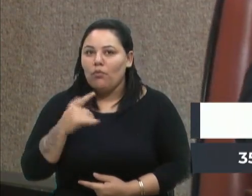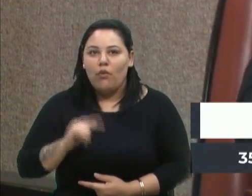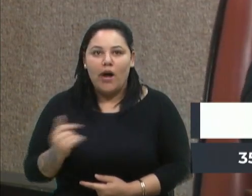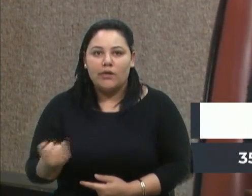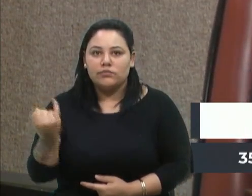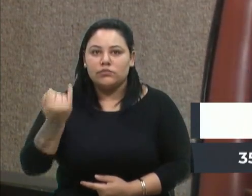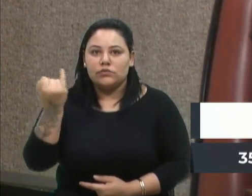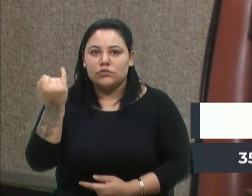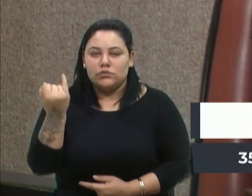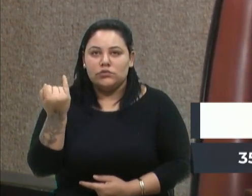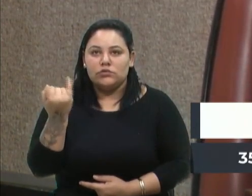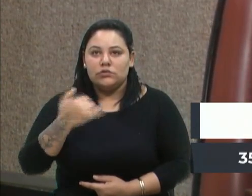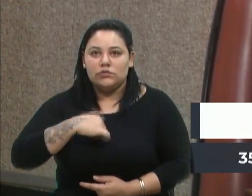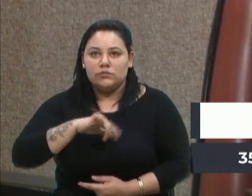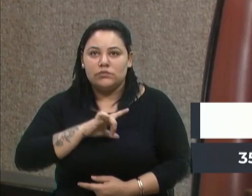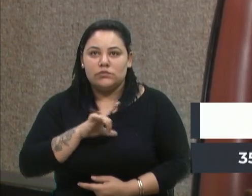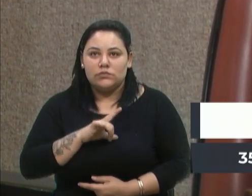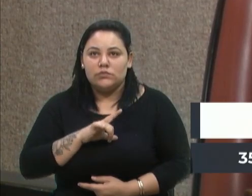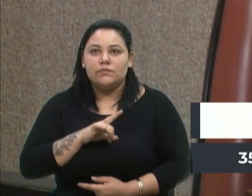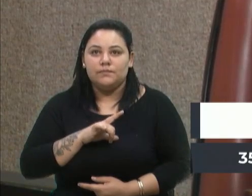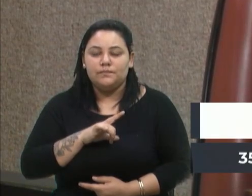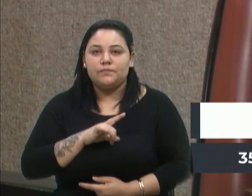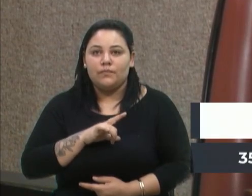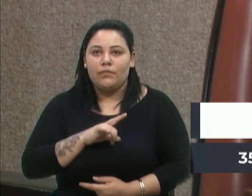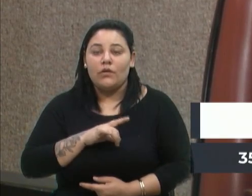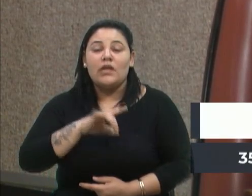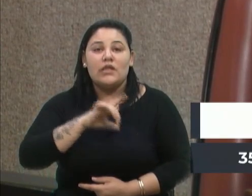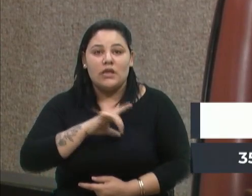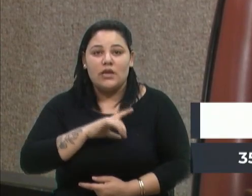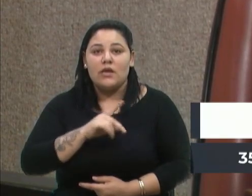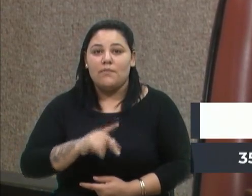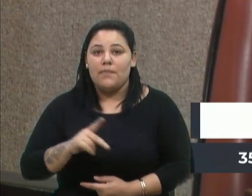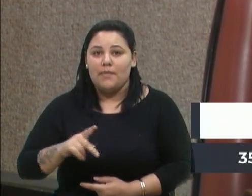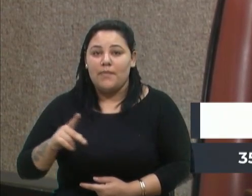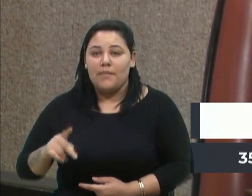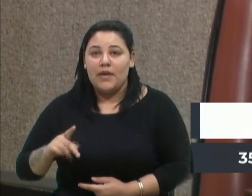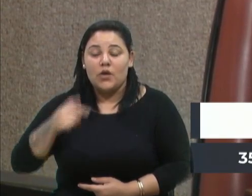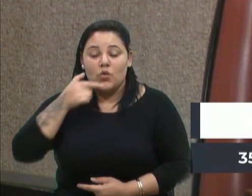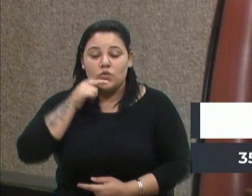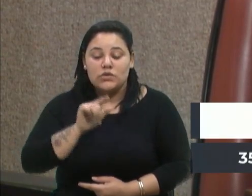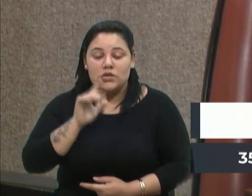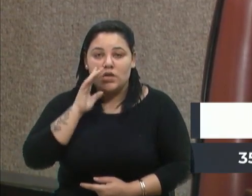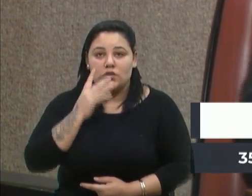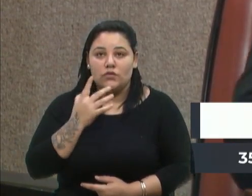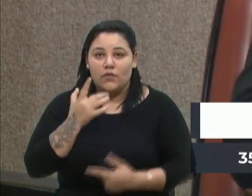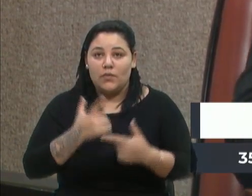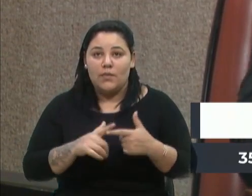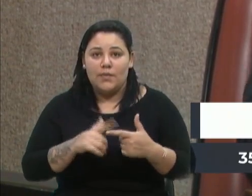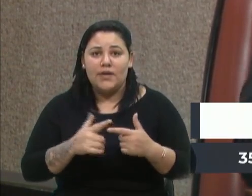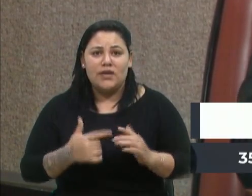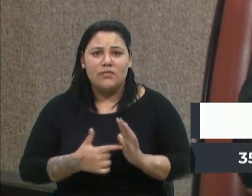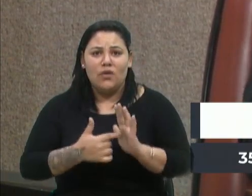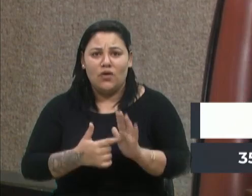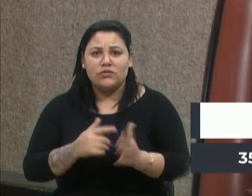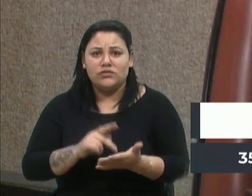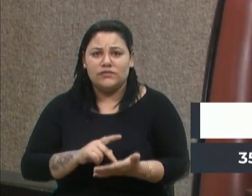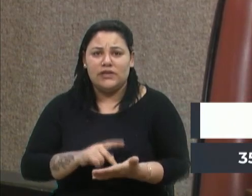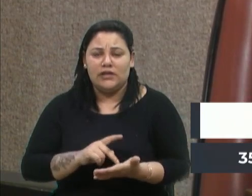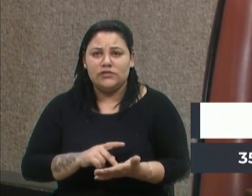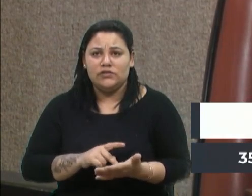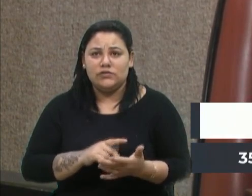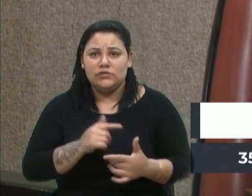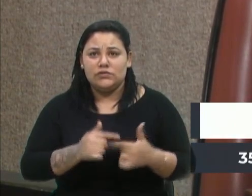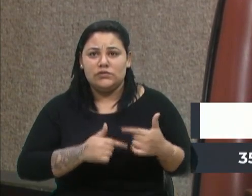numa conclusão dessas. Então, que venha a PPP, que resolva o problema e que mostre que, às vezes,